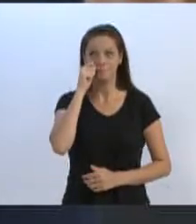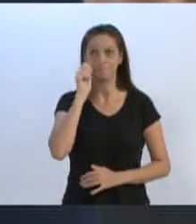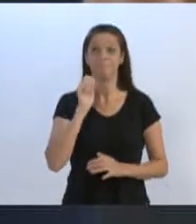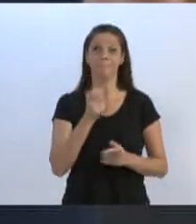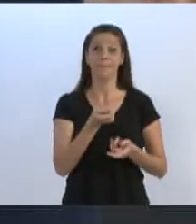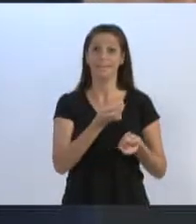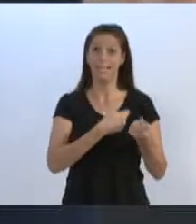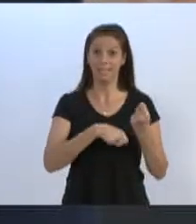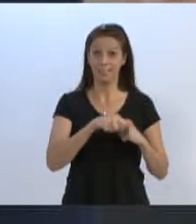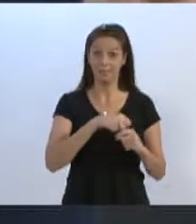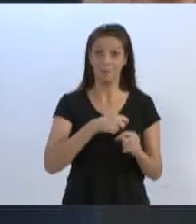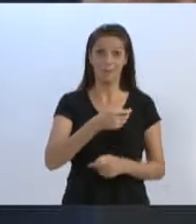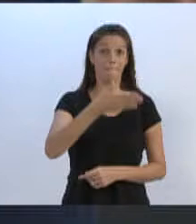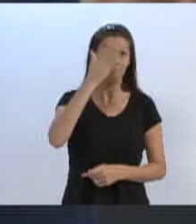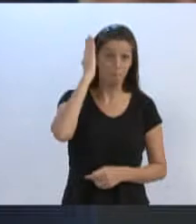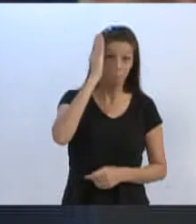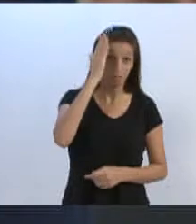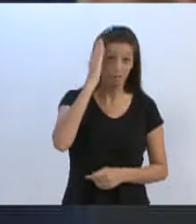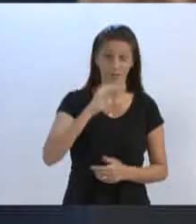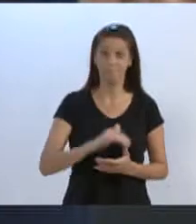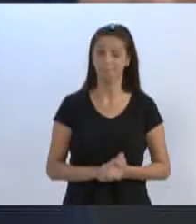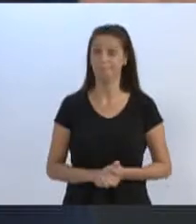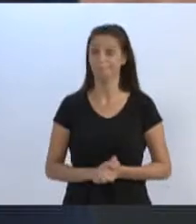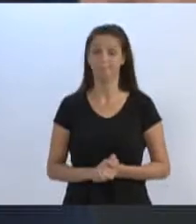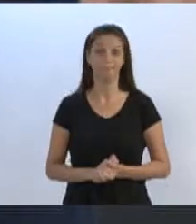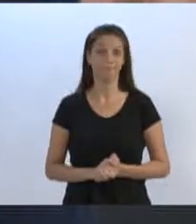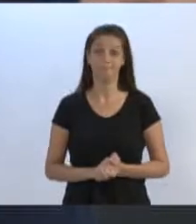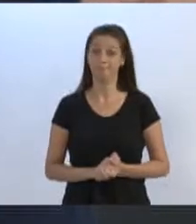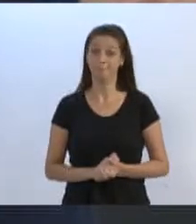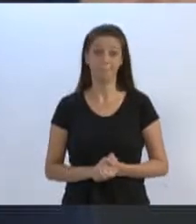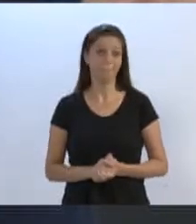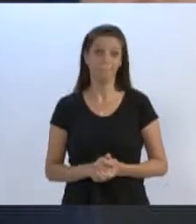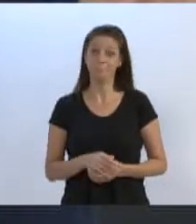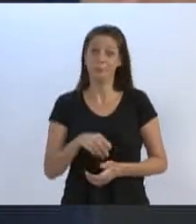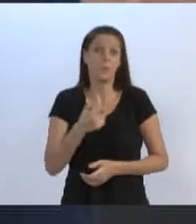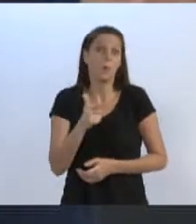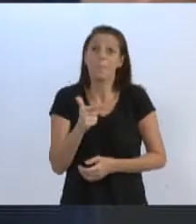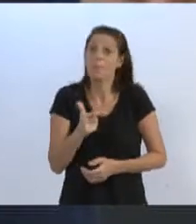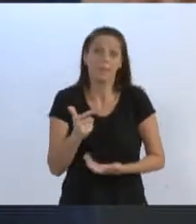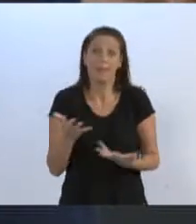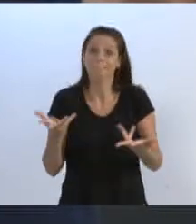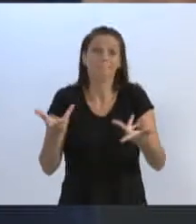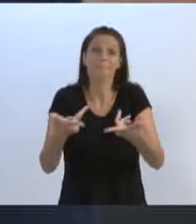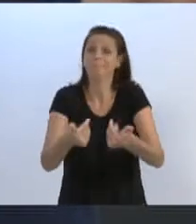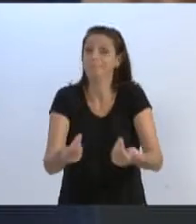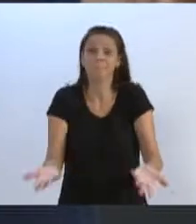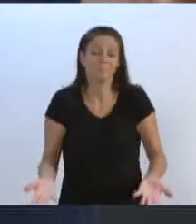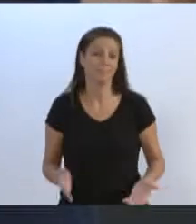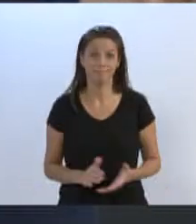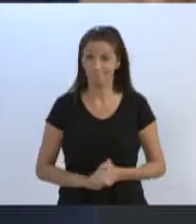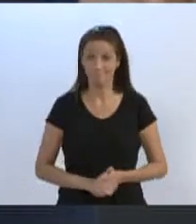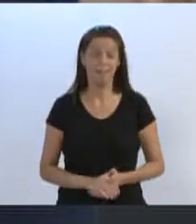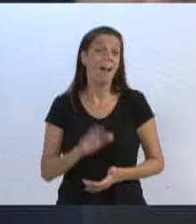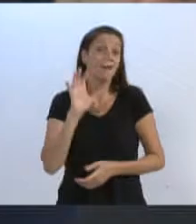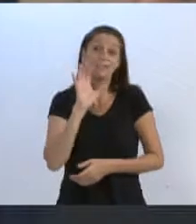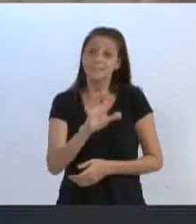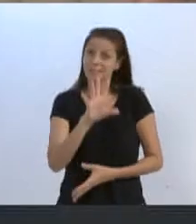economia burra, eficiência ineficiente. Acho que é nisso que a gente